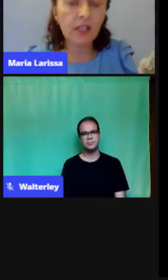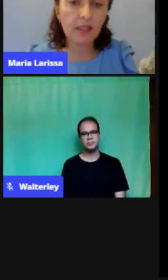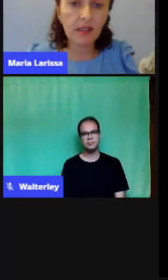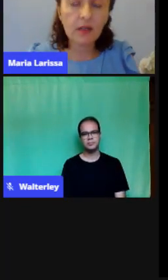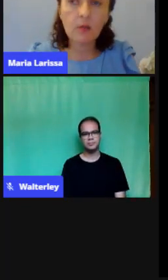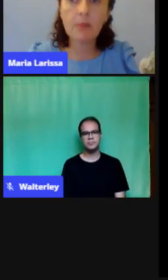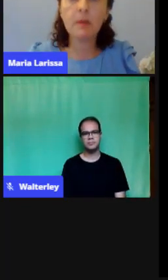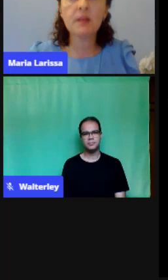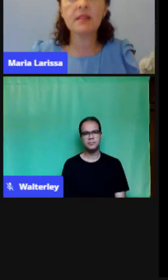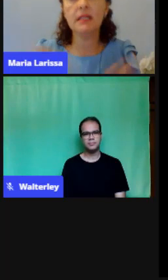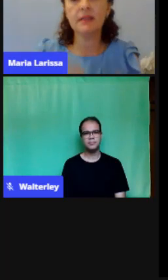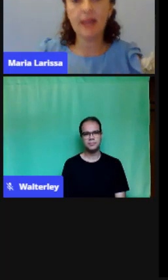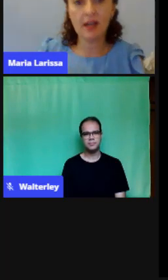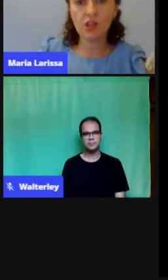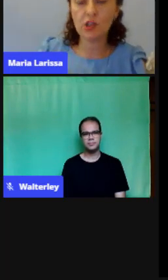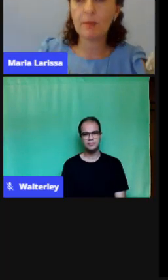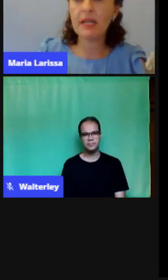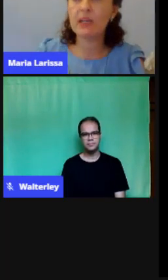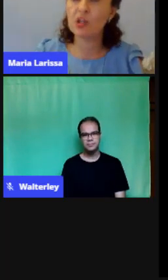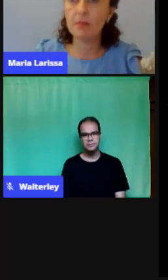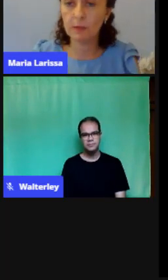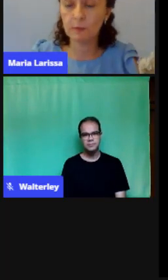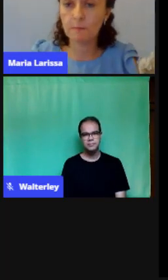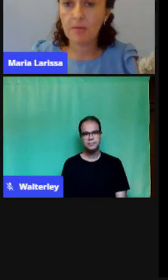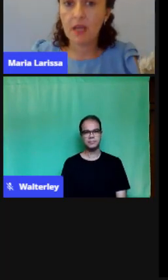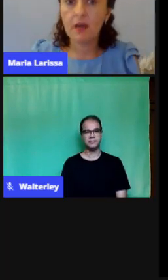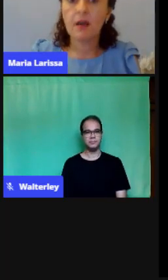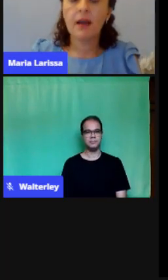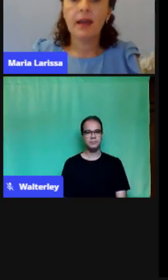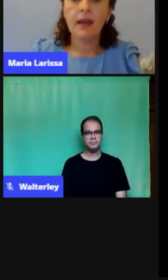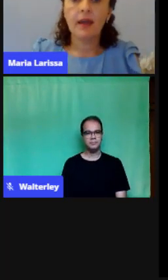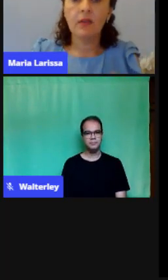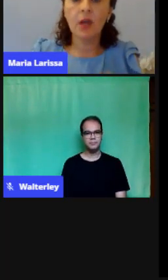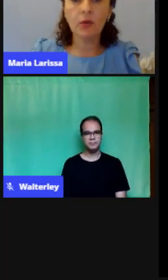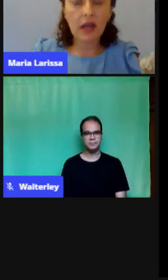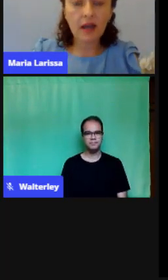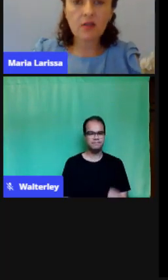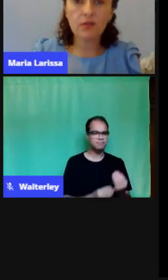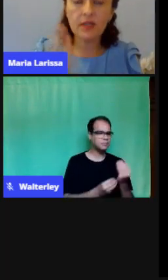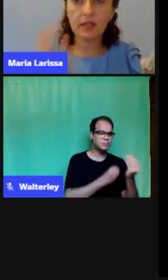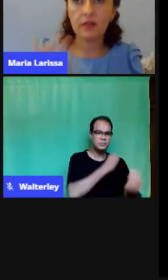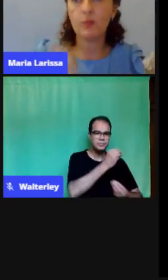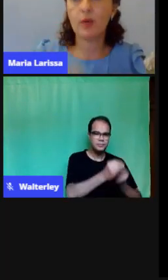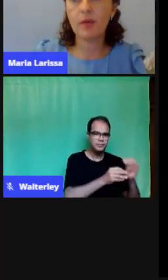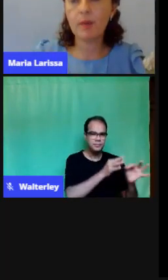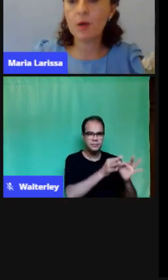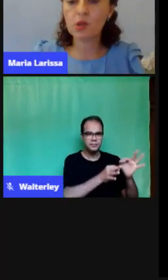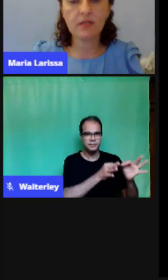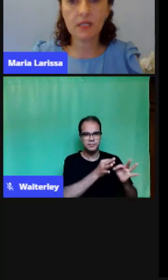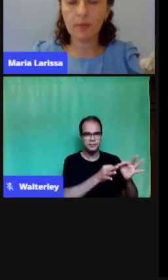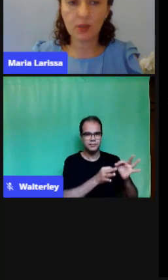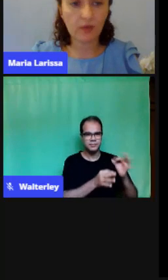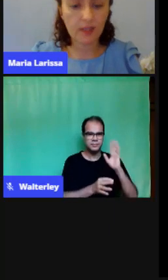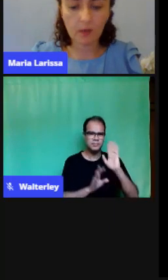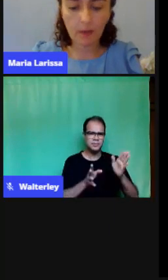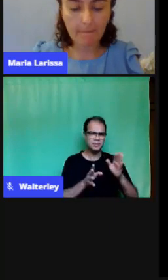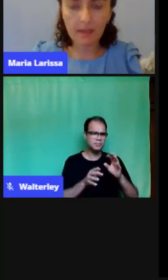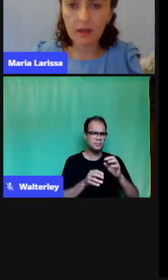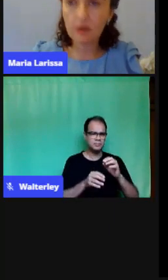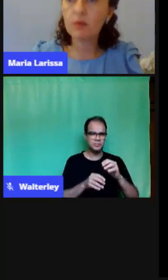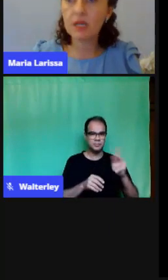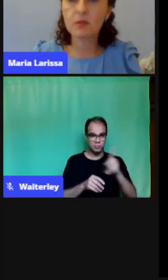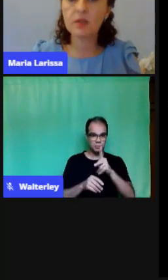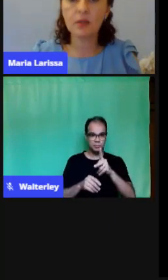Então, eu tenho aqui uma possibilidade de planejamento. Eu, no caso, eu fiz aqui no PowerPoint, mas você pode fazer